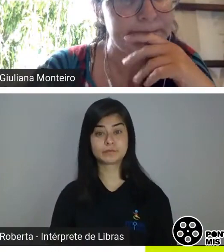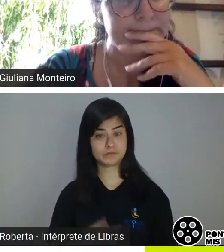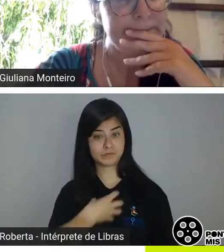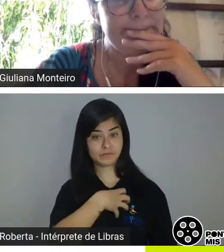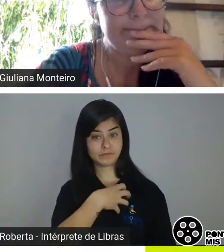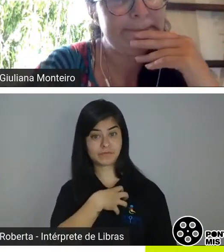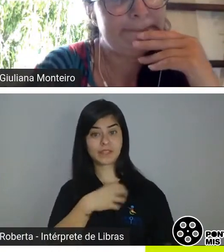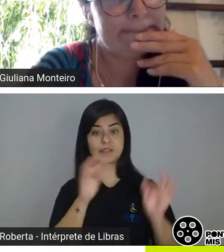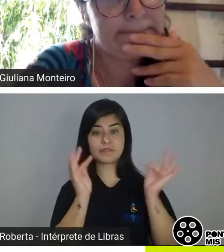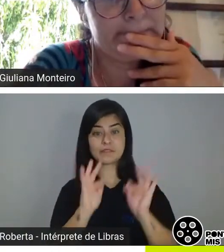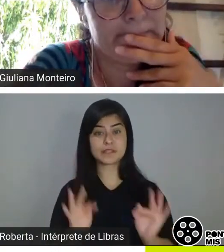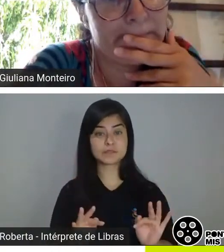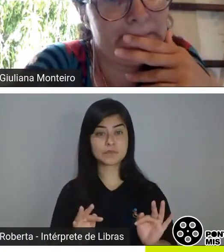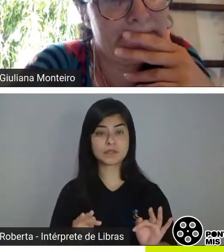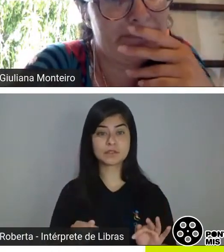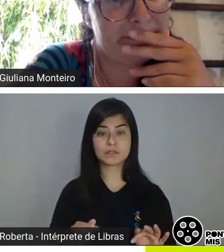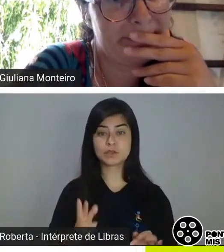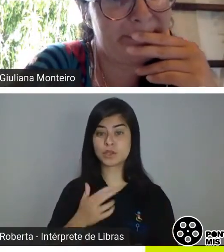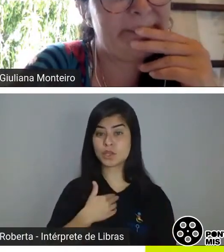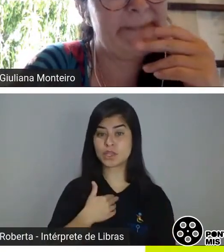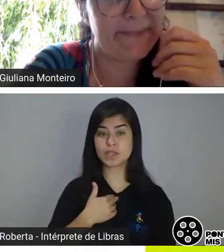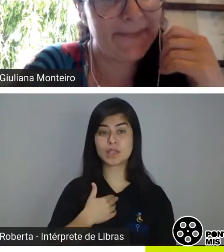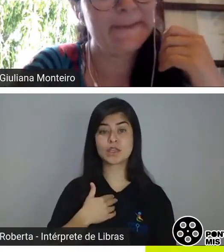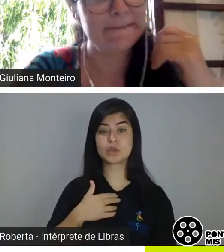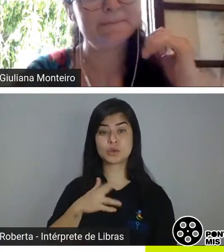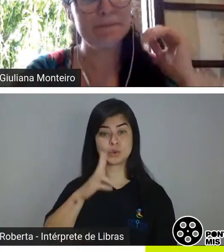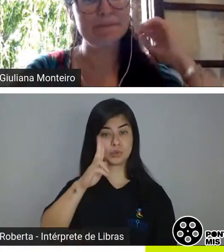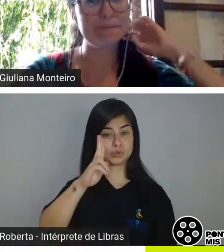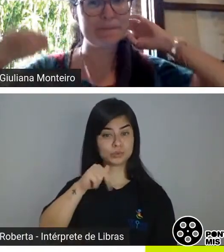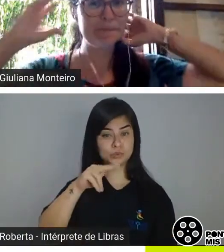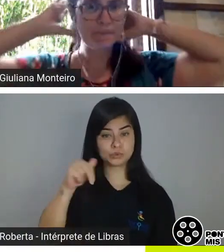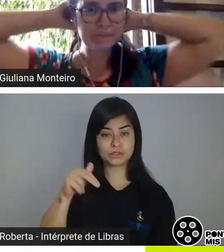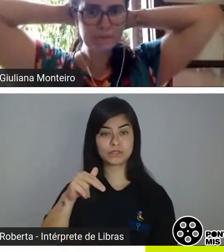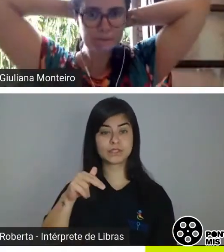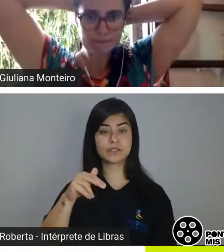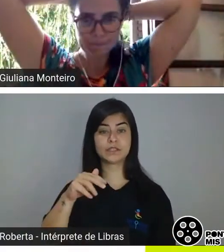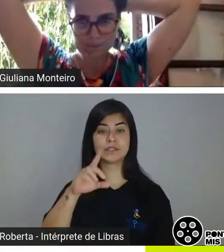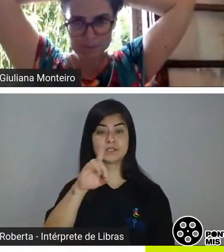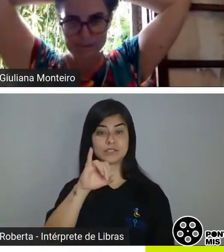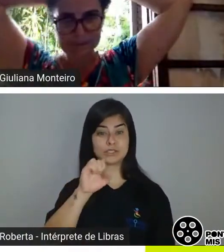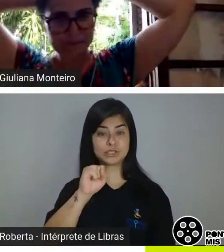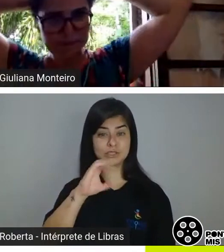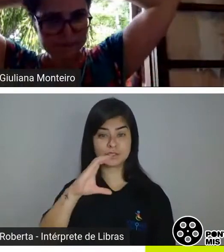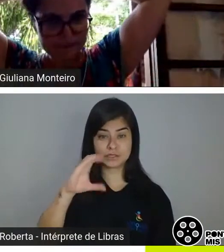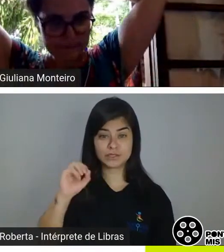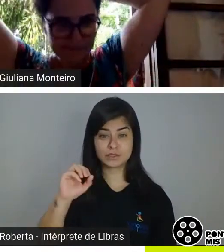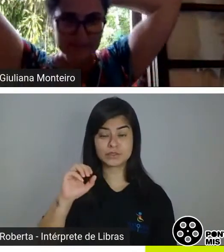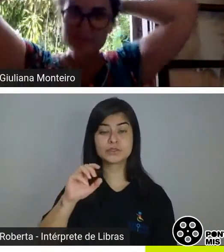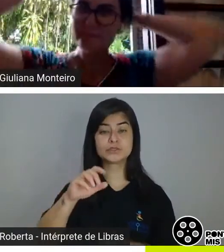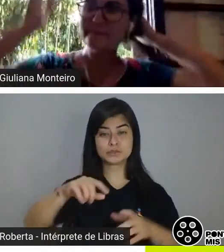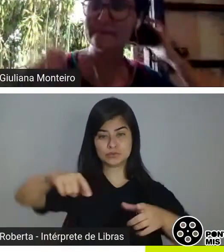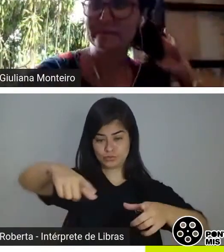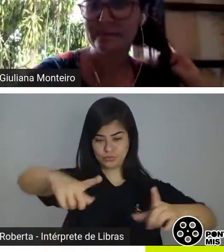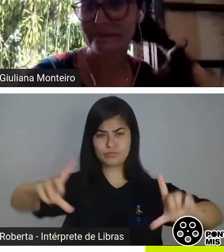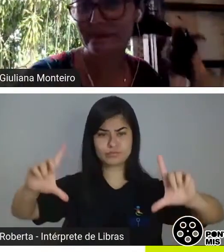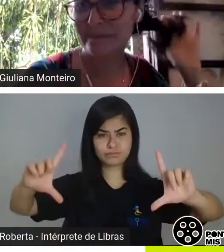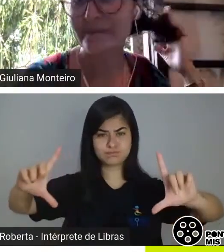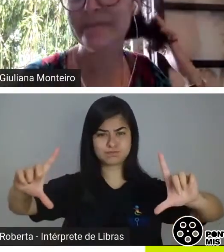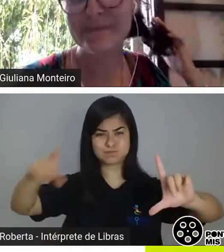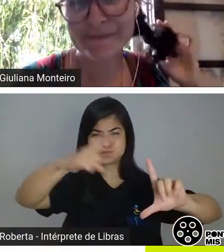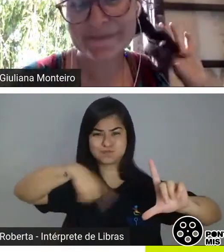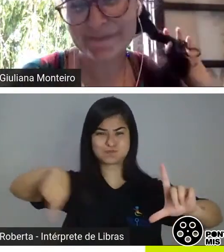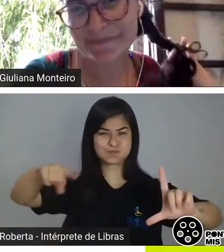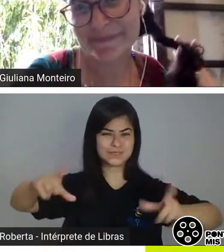eu não botei fora nenhum disco de vinil. Felizmente, eu não só continuo ouvindo, como recebi alguns amigos que iam botar fora, mandem para